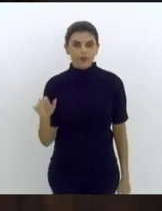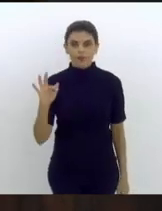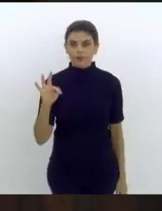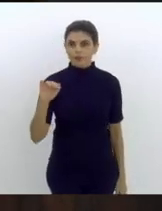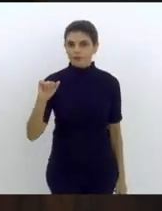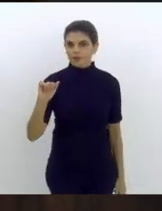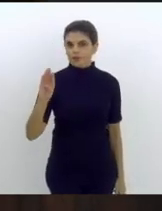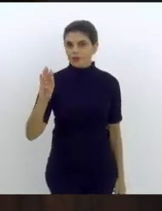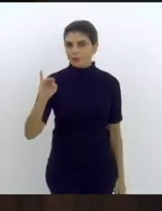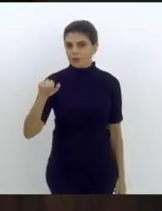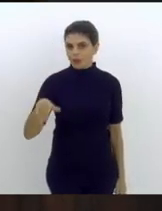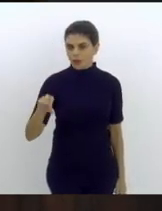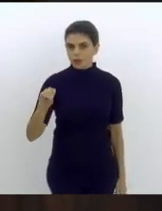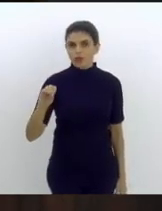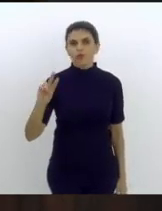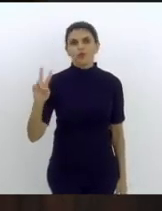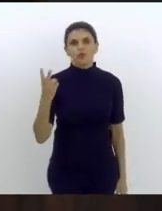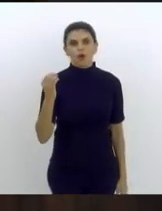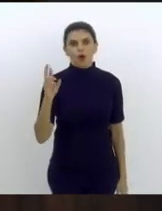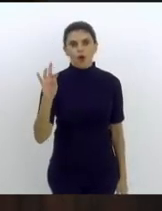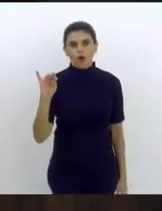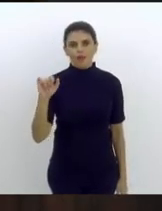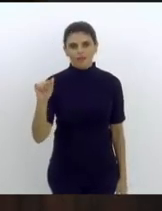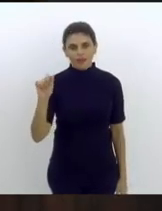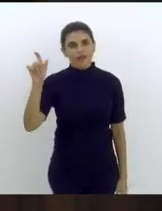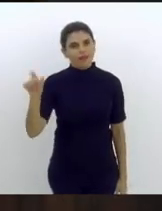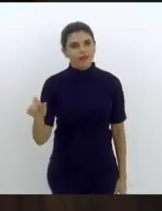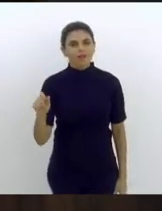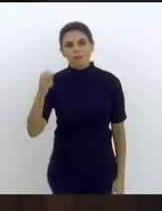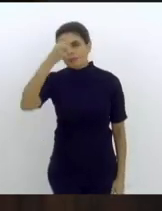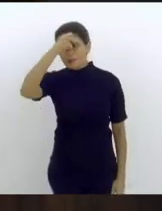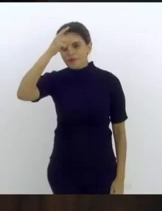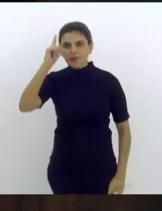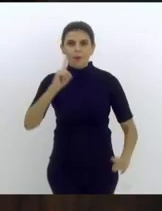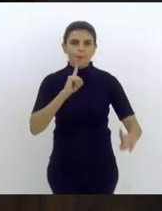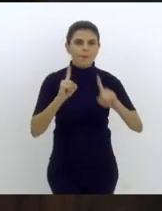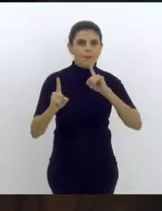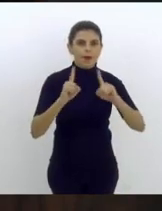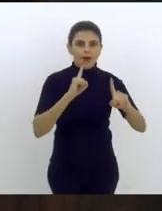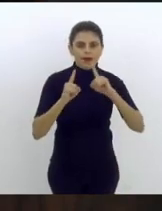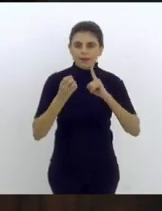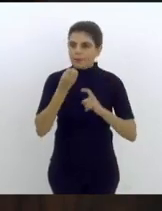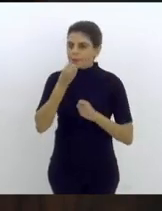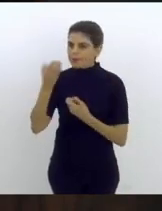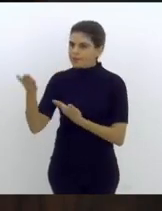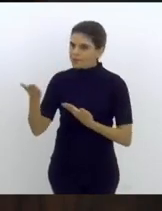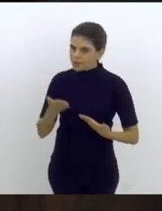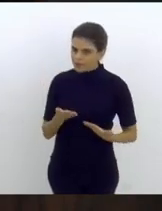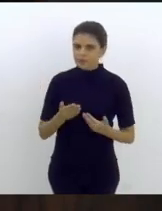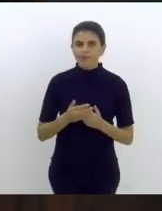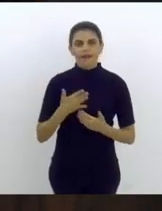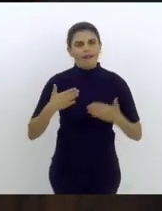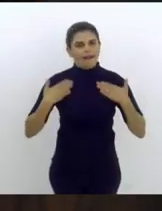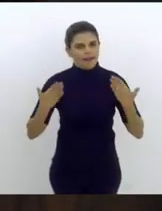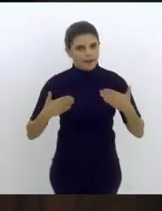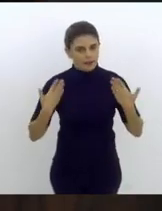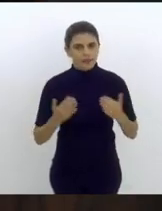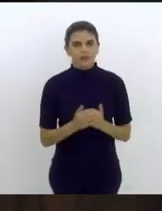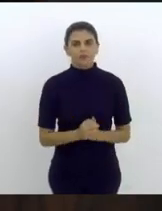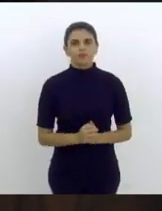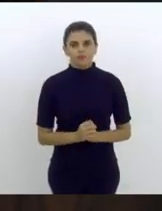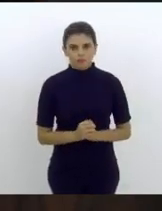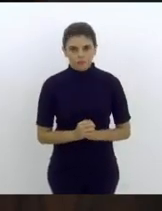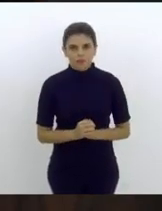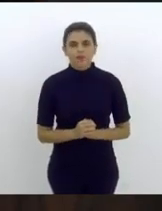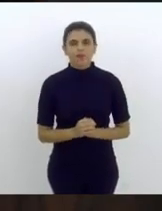prefeito do município de Maricá seja bem-vindo Prefeito uma alegria tê-lo aqui conosco seja bem-vindo é para